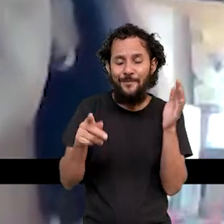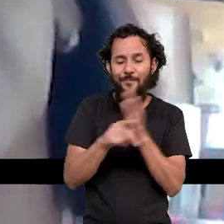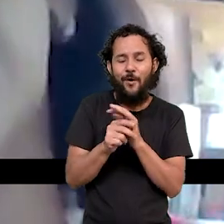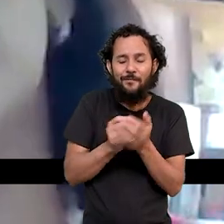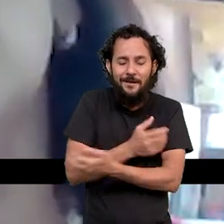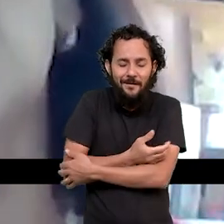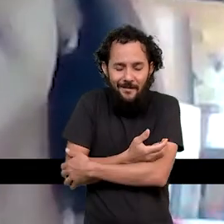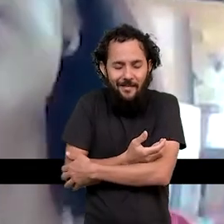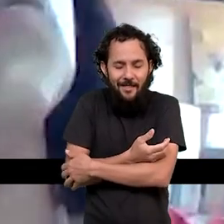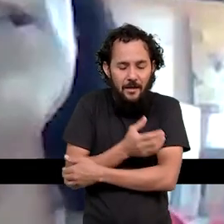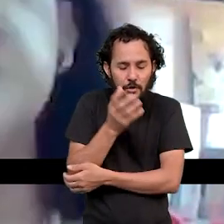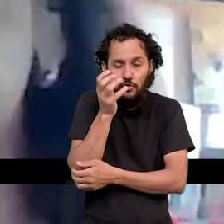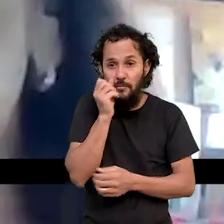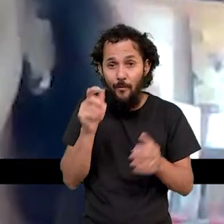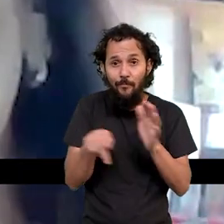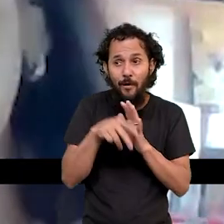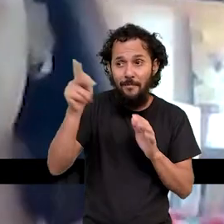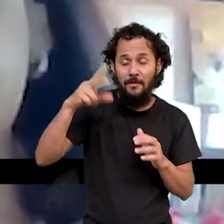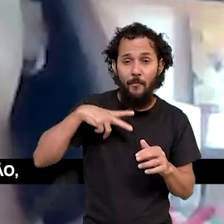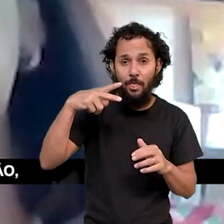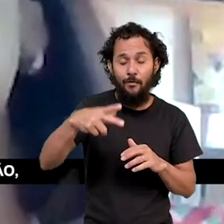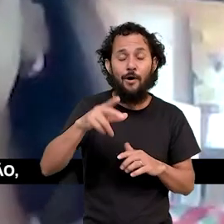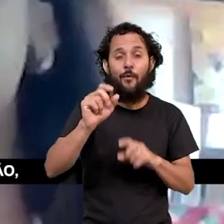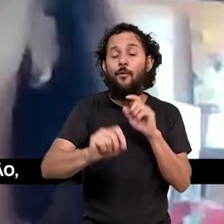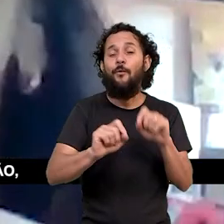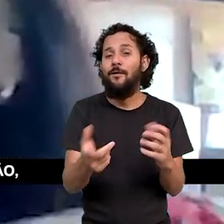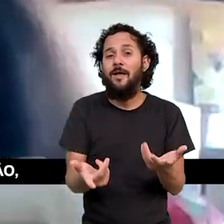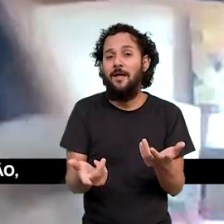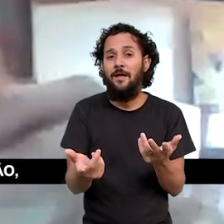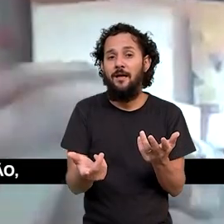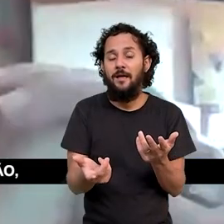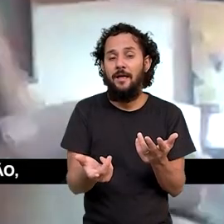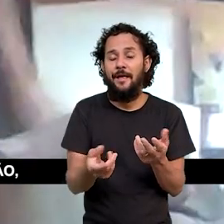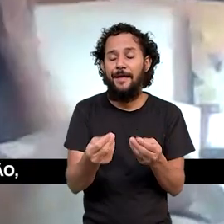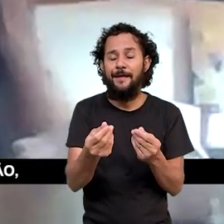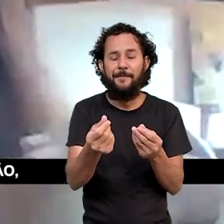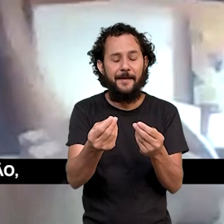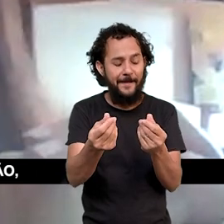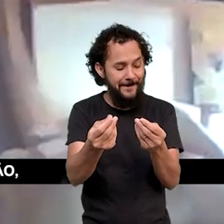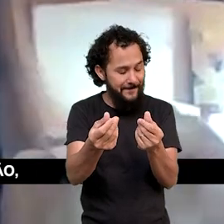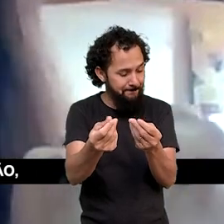que aqui chegaram de origem portuguesa, elas